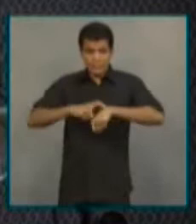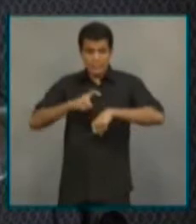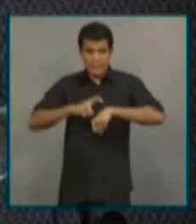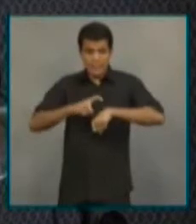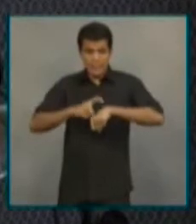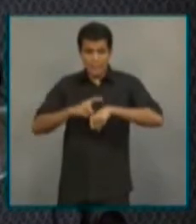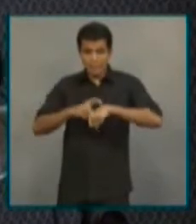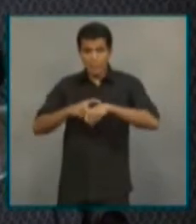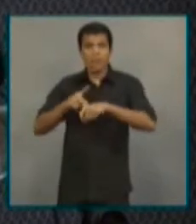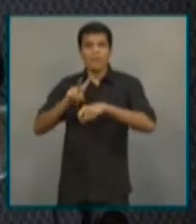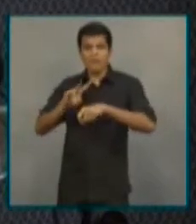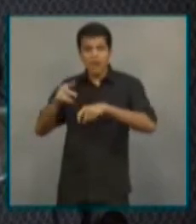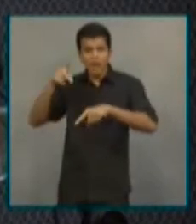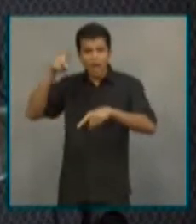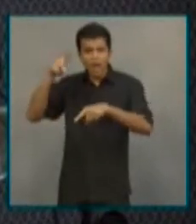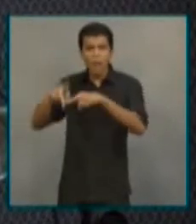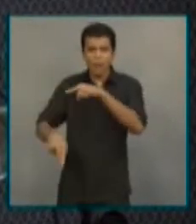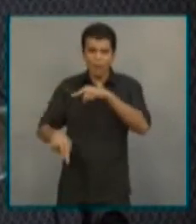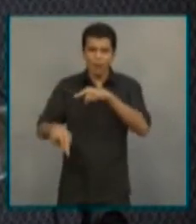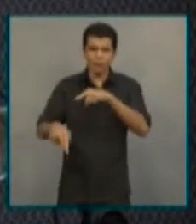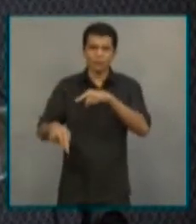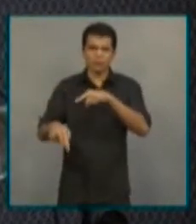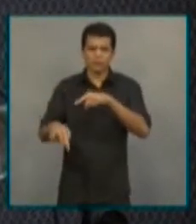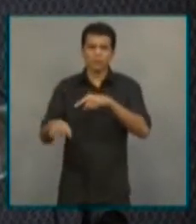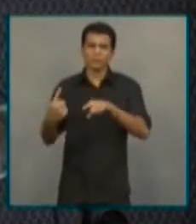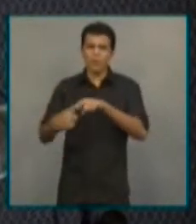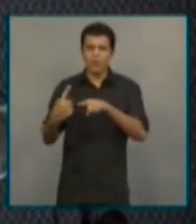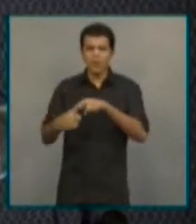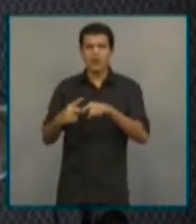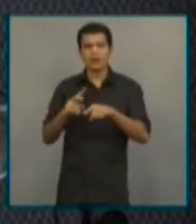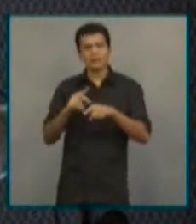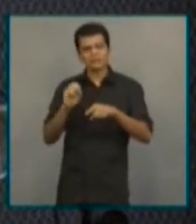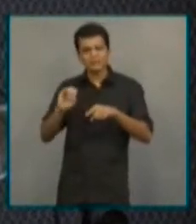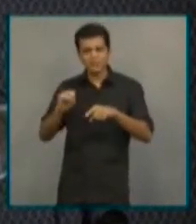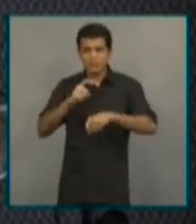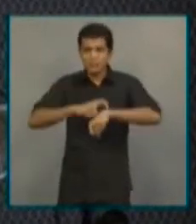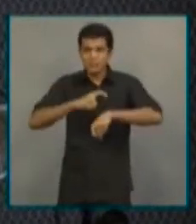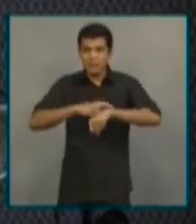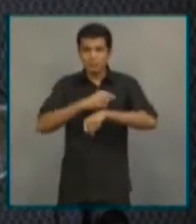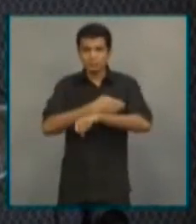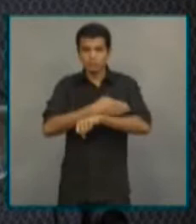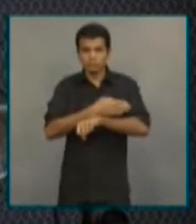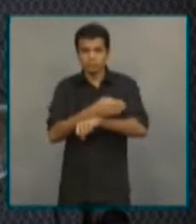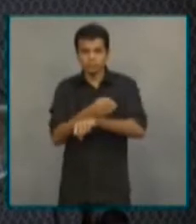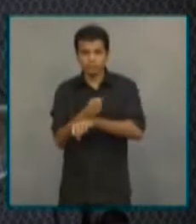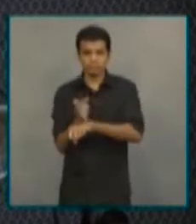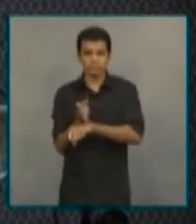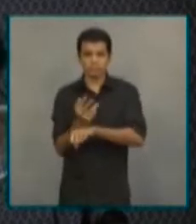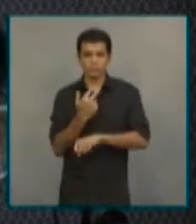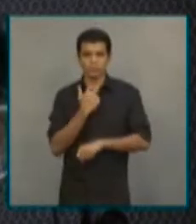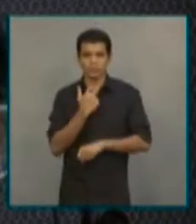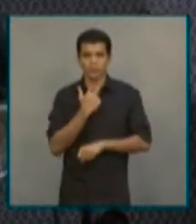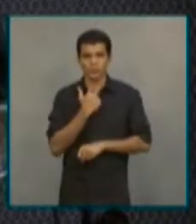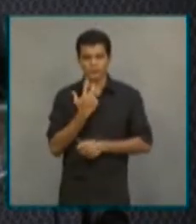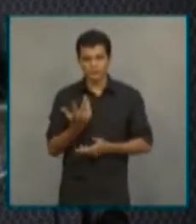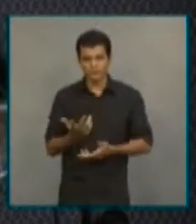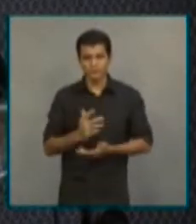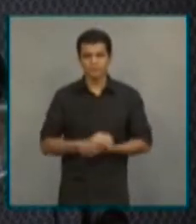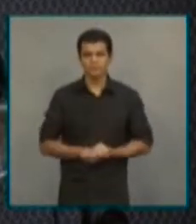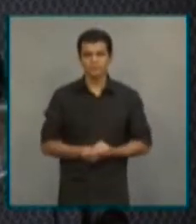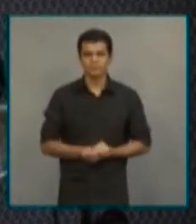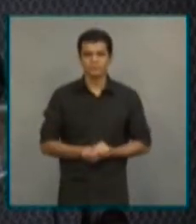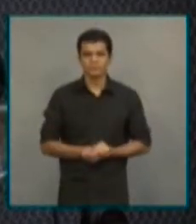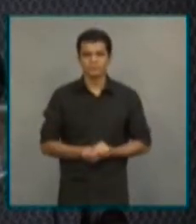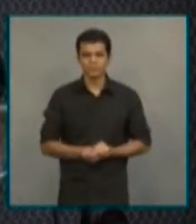o permitido para perguntas, respostas e considerações finais. No primeiro bloco, cada candidato